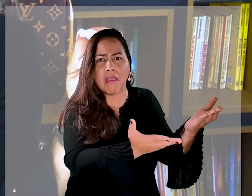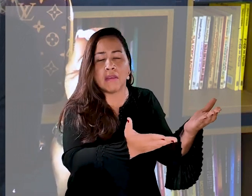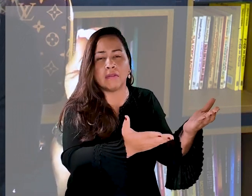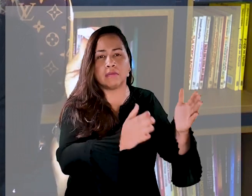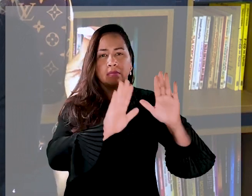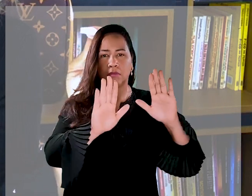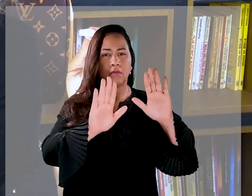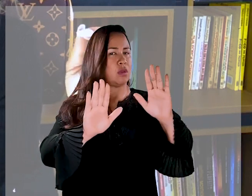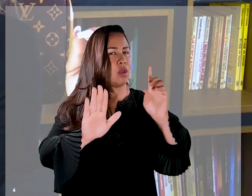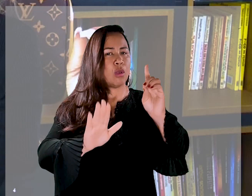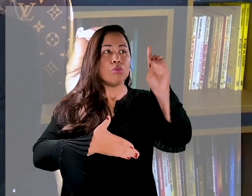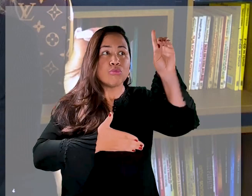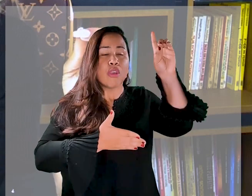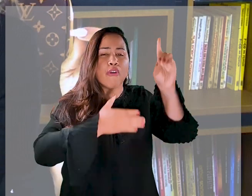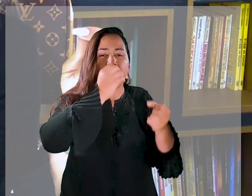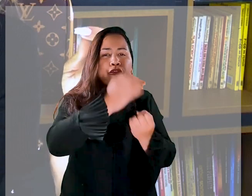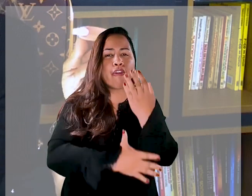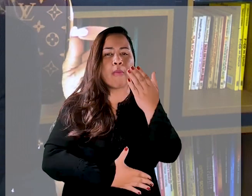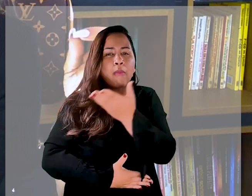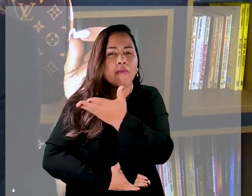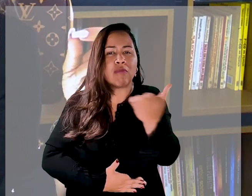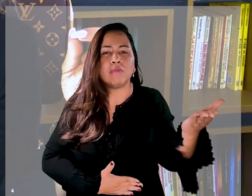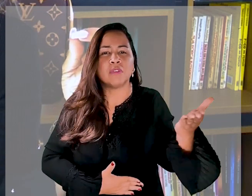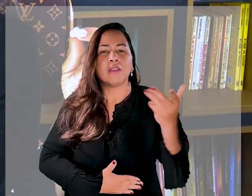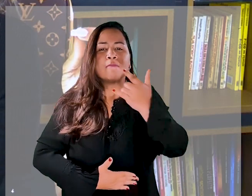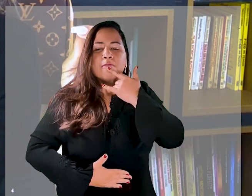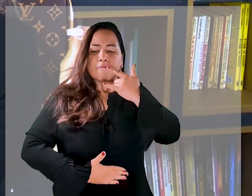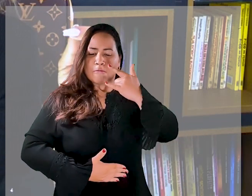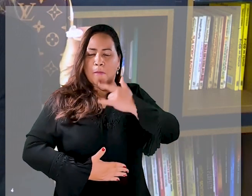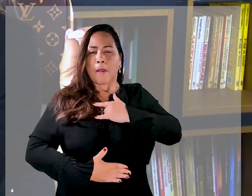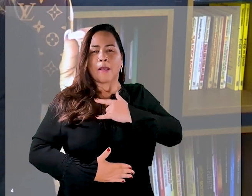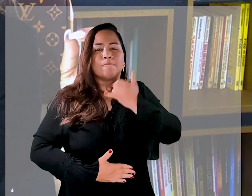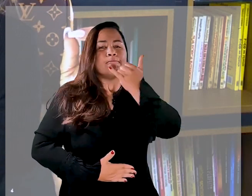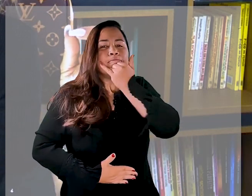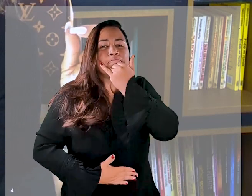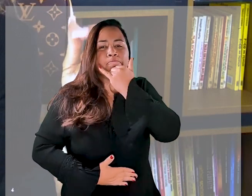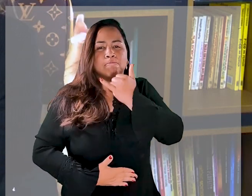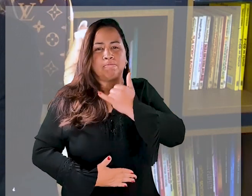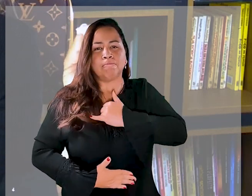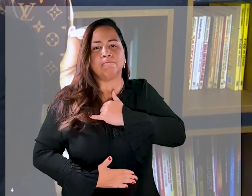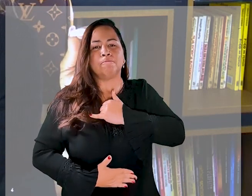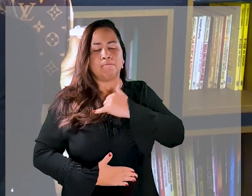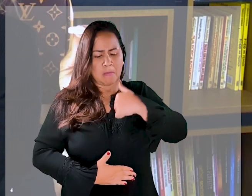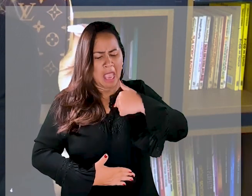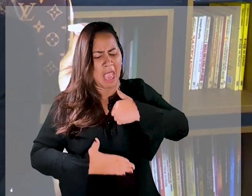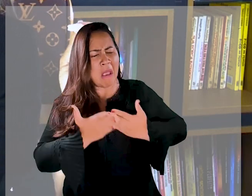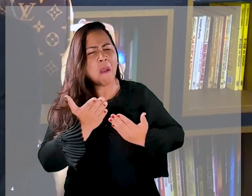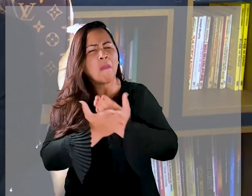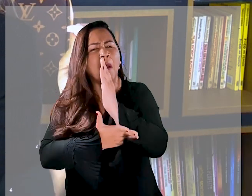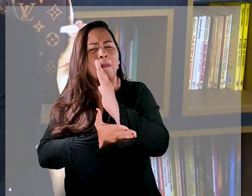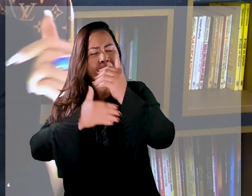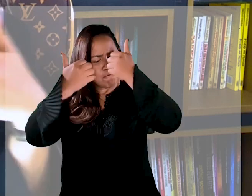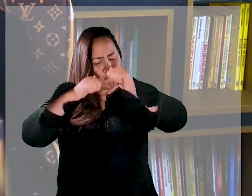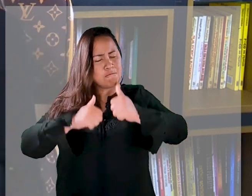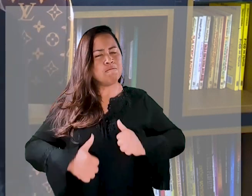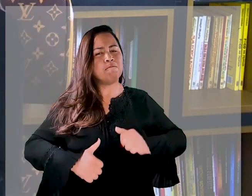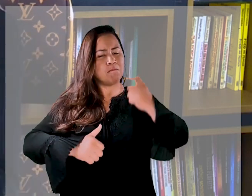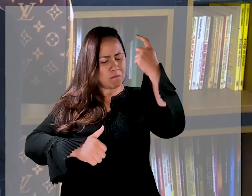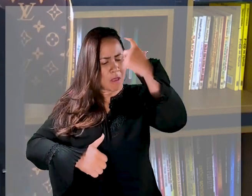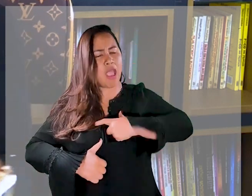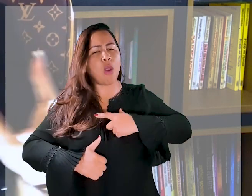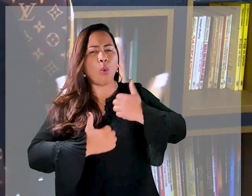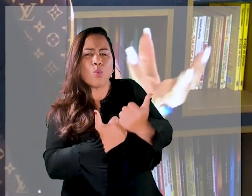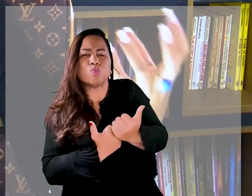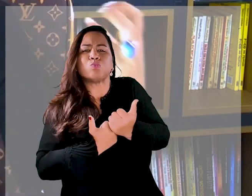amarmos, nos aceitarmos, nos perdoarmos. Eu me acolho, eu me aprovo, eu me apoio. Eu tenho a consciência